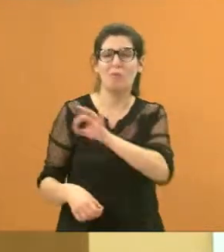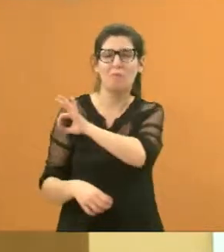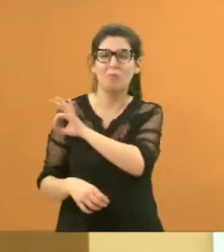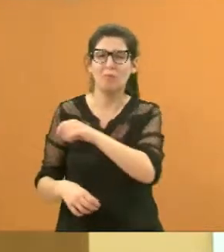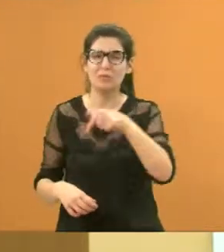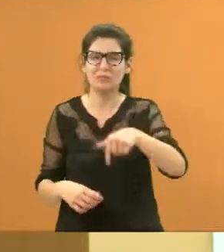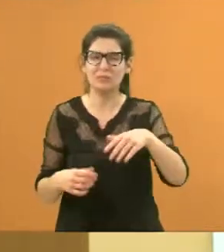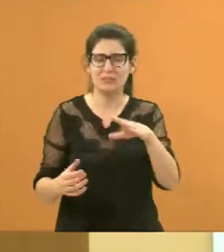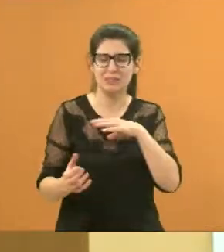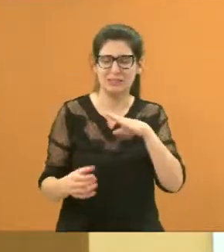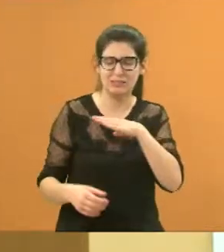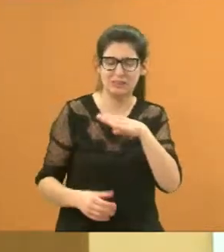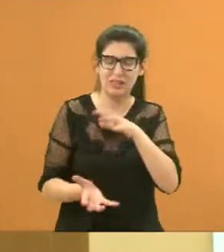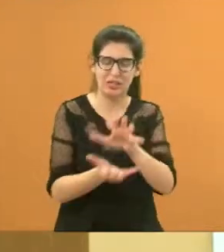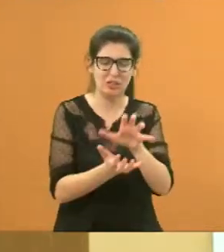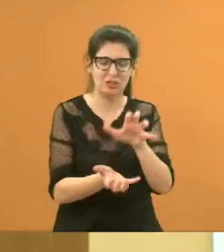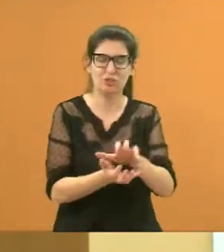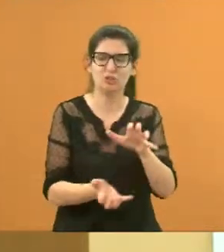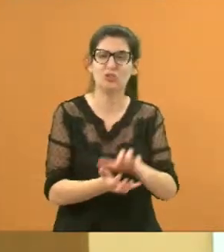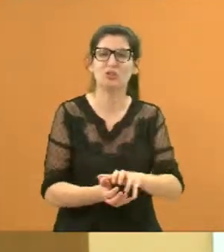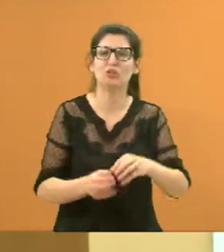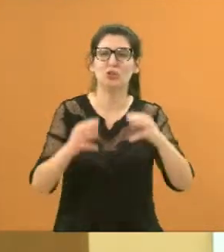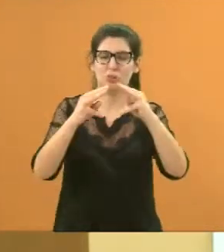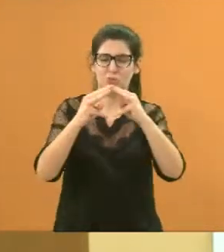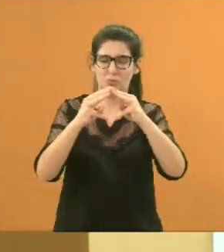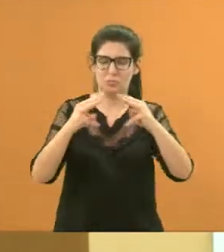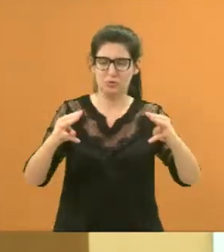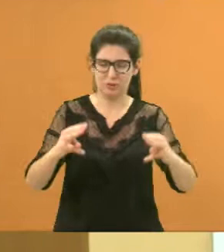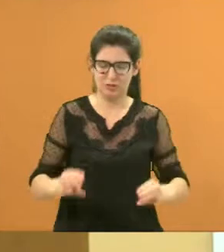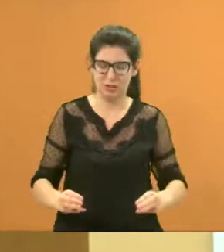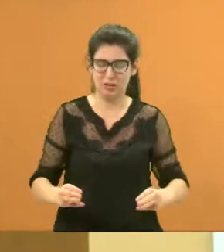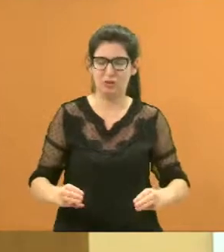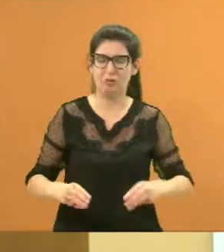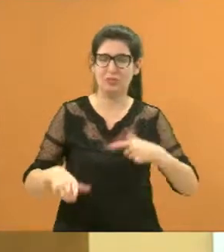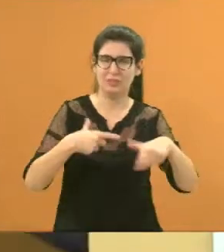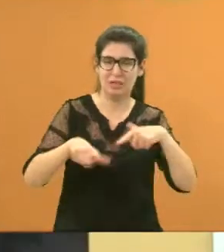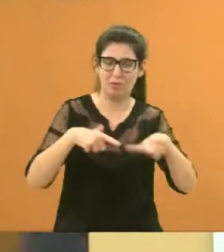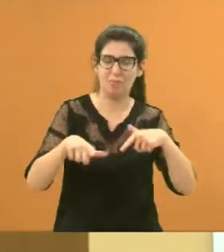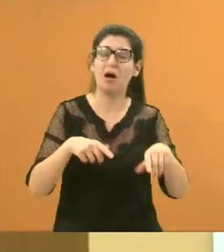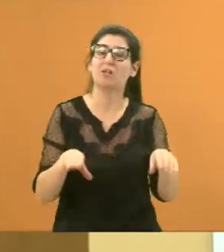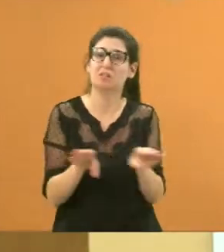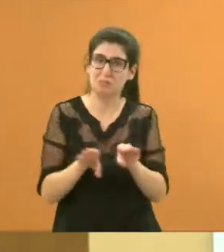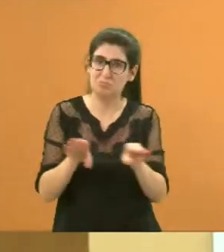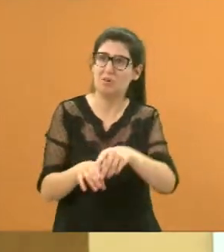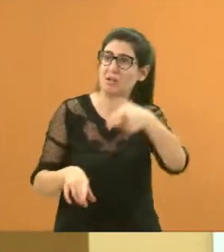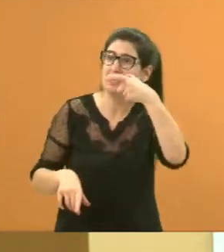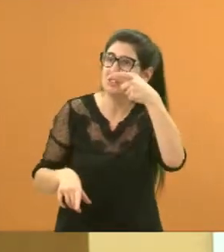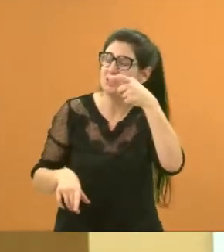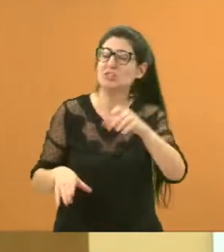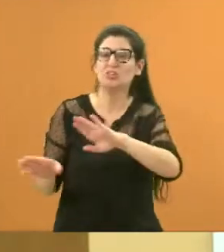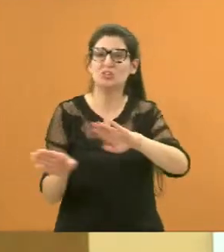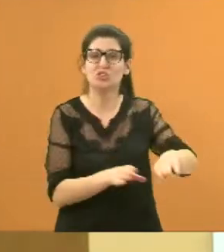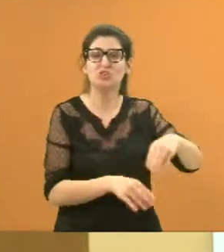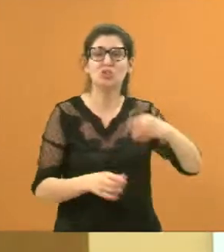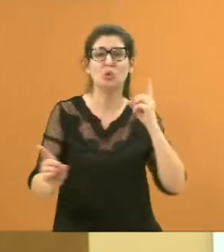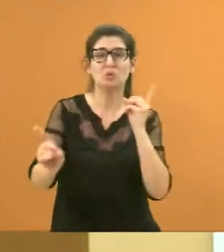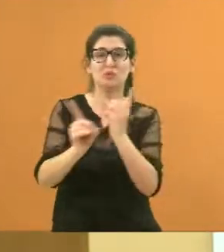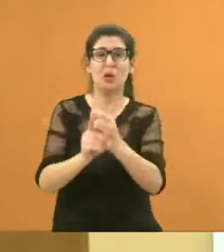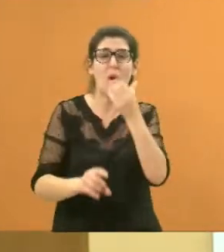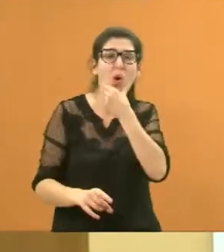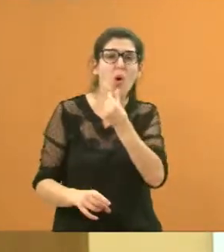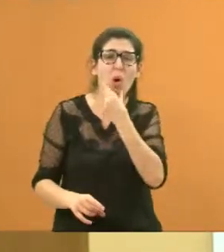no Museu de Antropologia, que acompanha os trabalhos dos vereadores. E o Miro, encontrei com ele lá